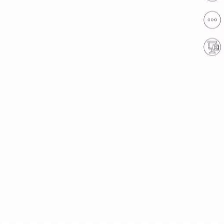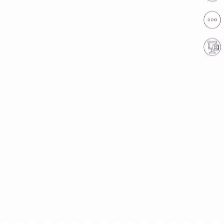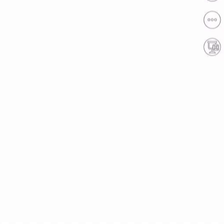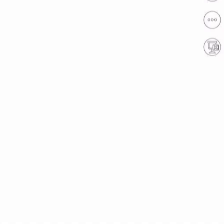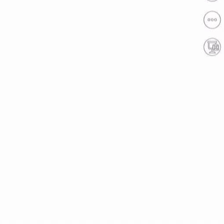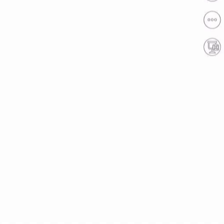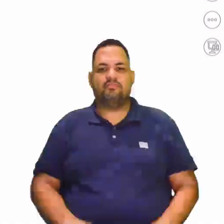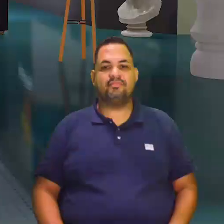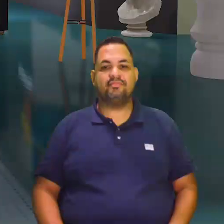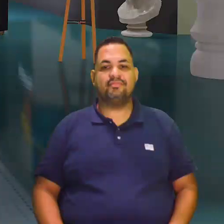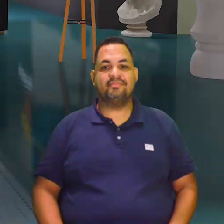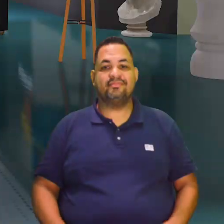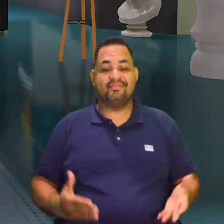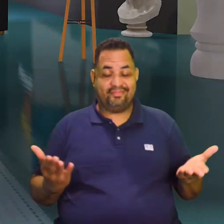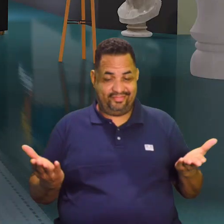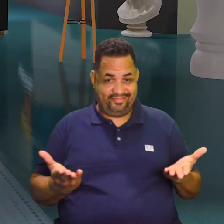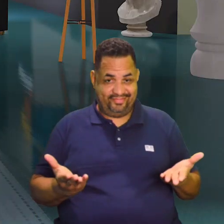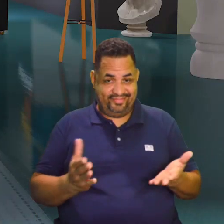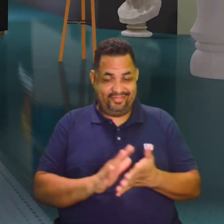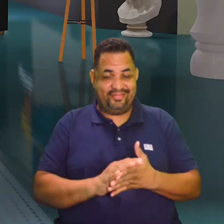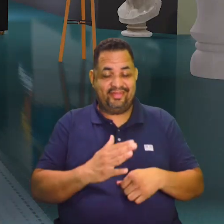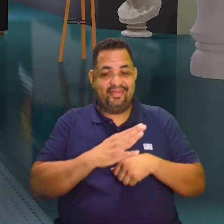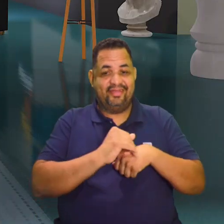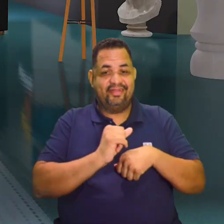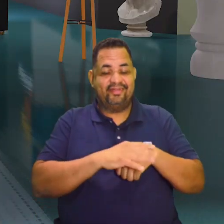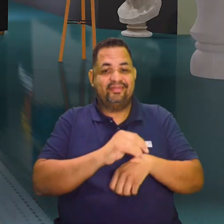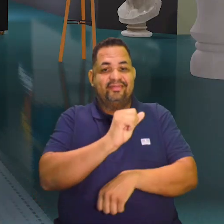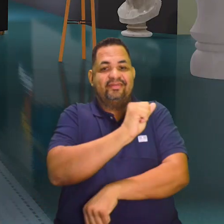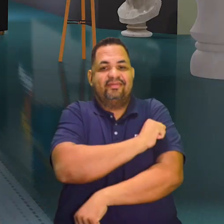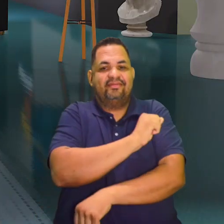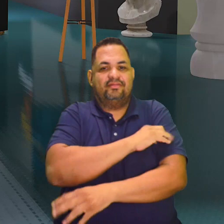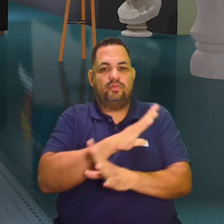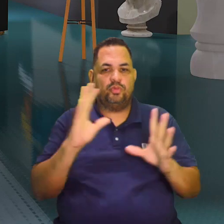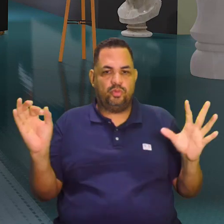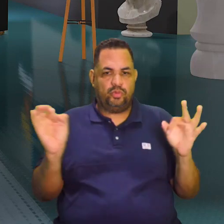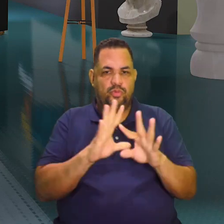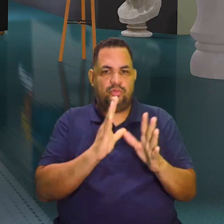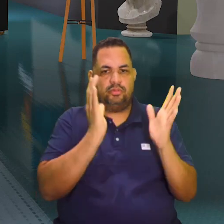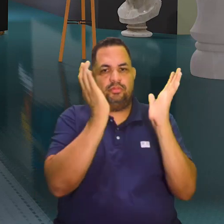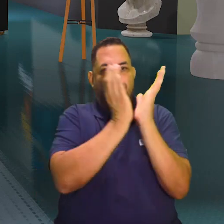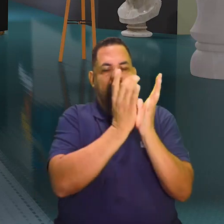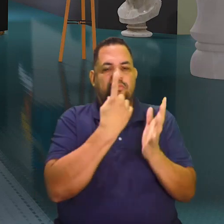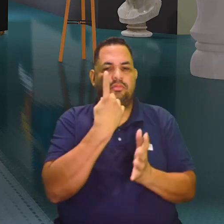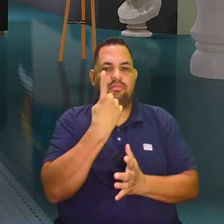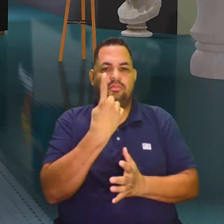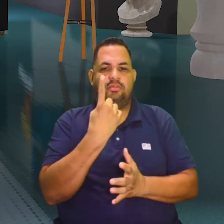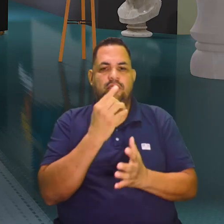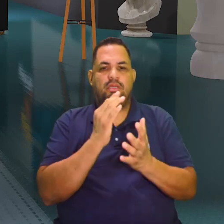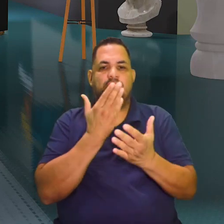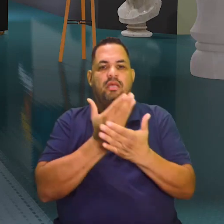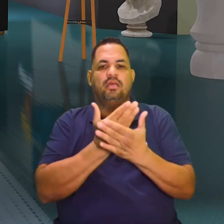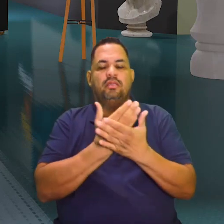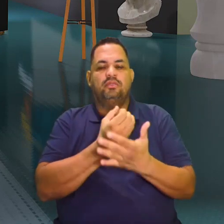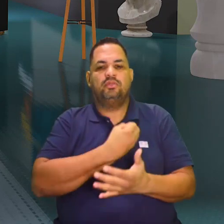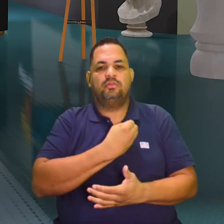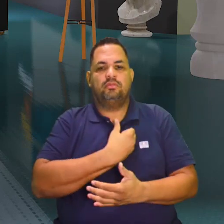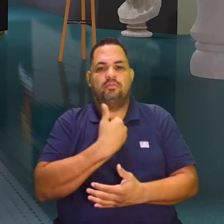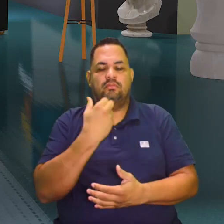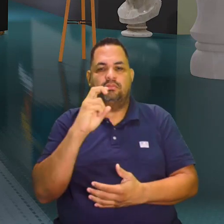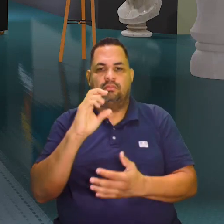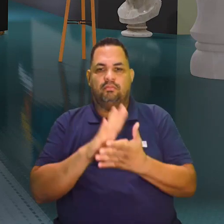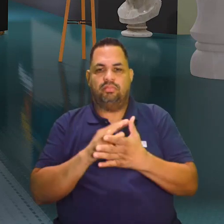avaliação. Então, queridos alunos, concluímos, então, unidade 1, aula 15. Agora vocês